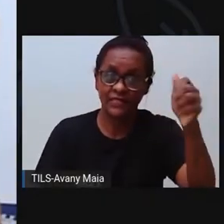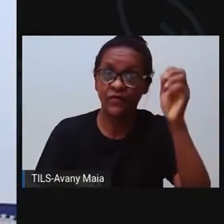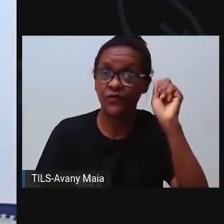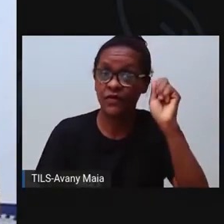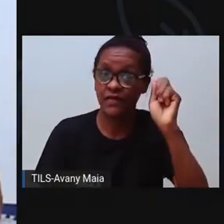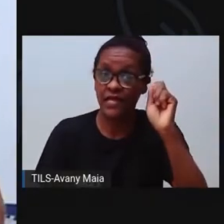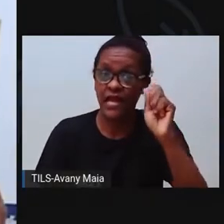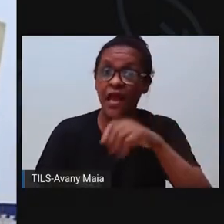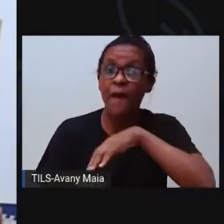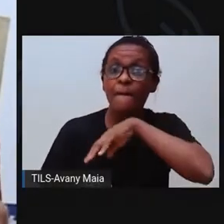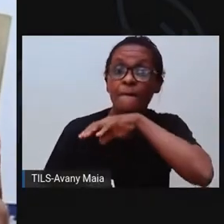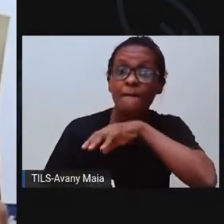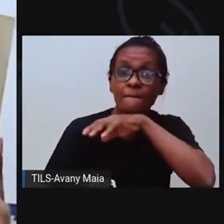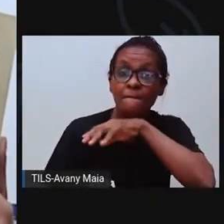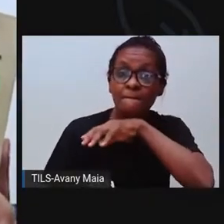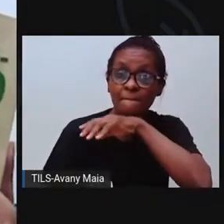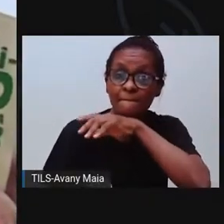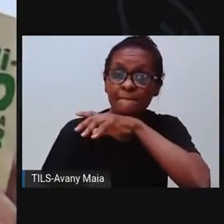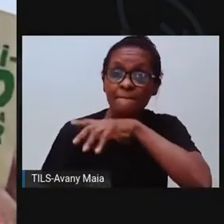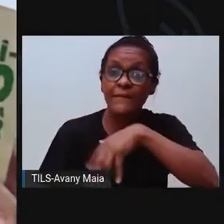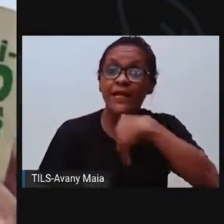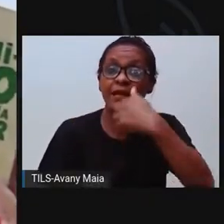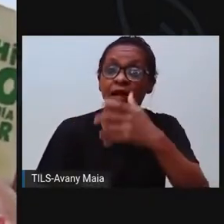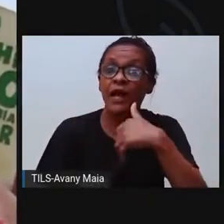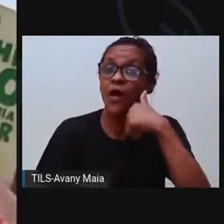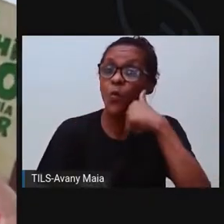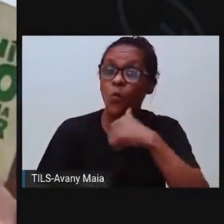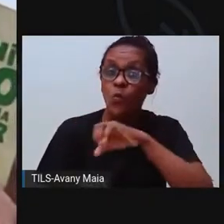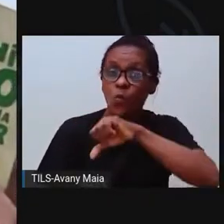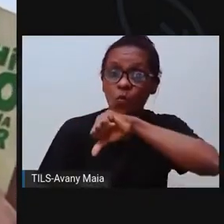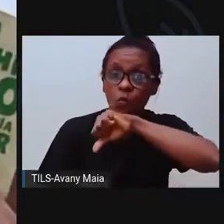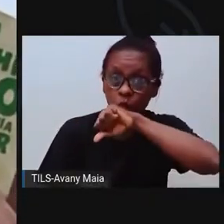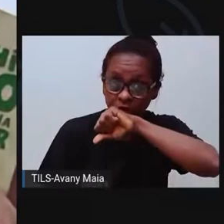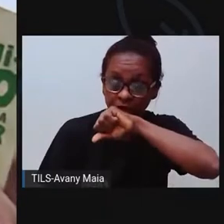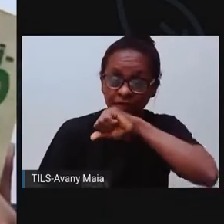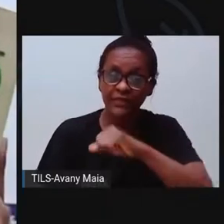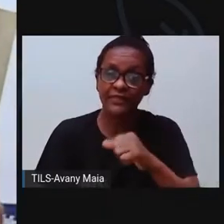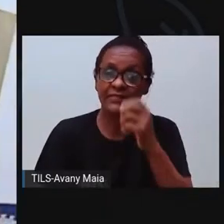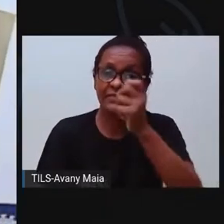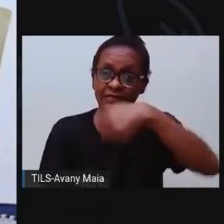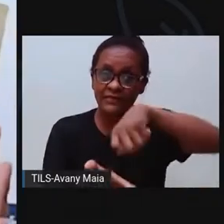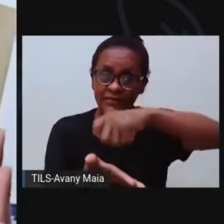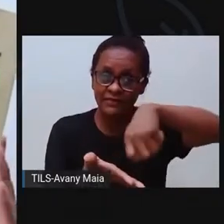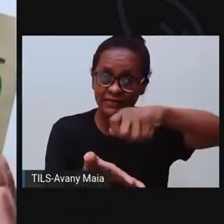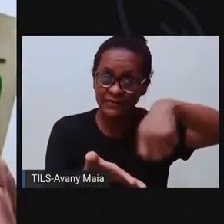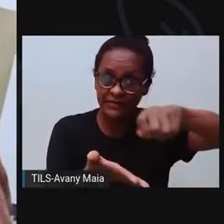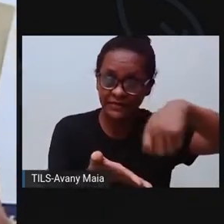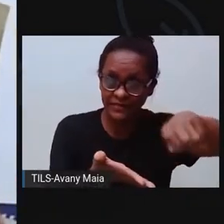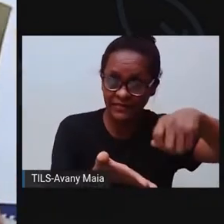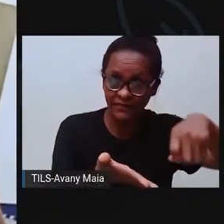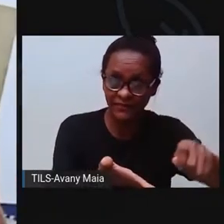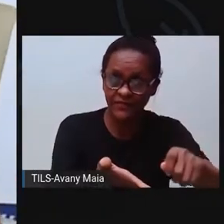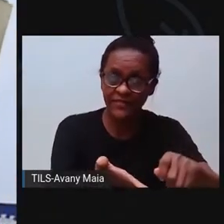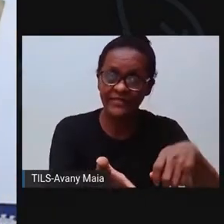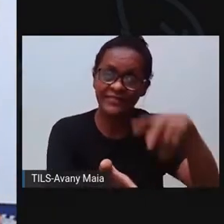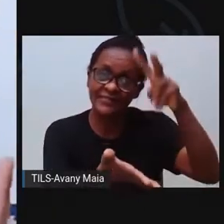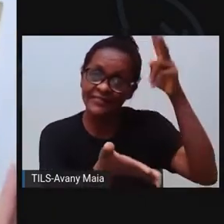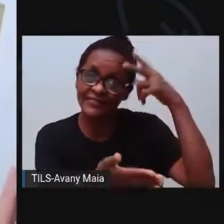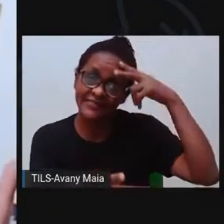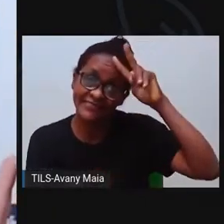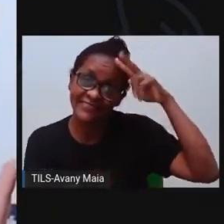filhos dela, né? E hoje ela escreve histórias para todas as crianças do Brasil. É uma escritora baiana, inclusive, ela mora